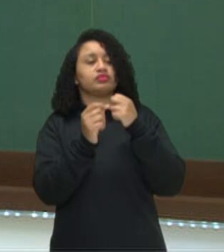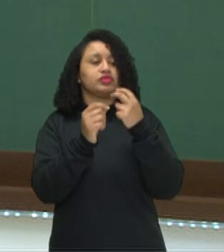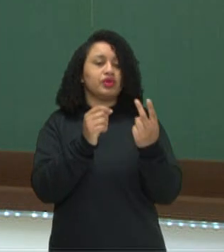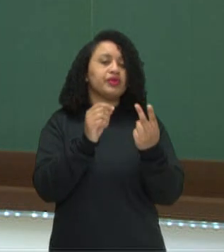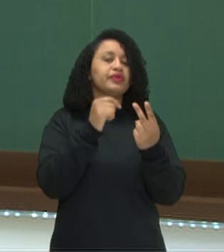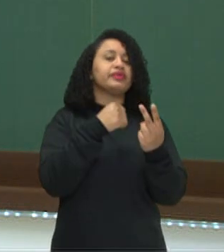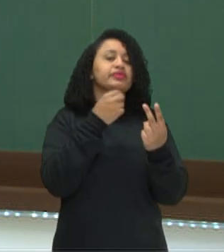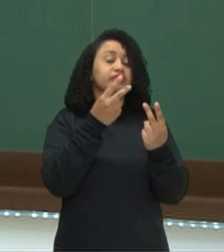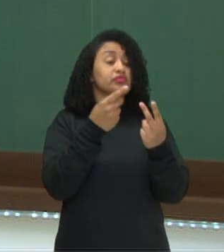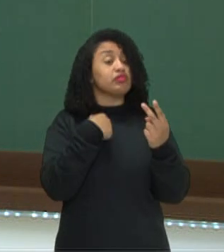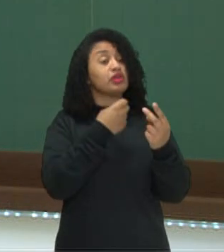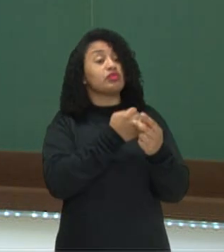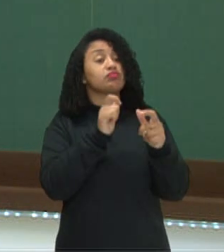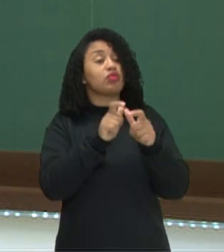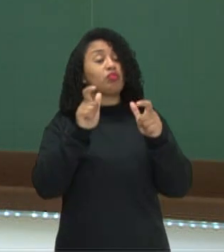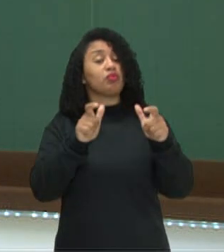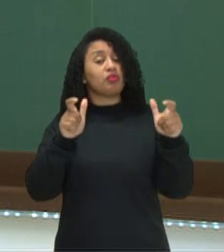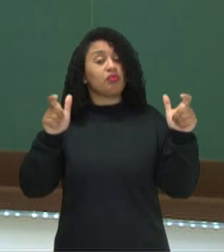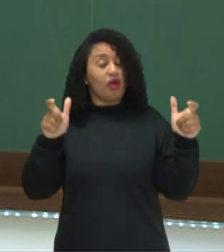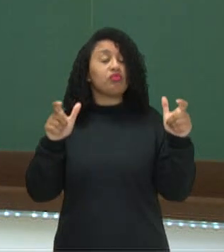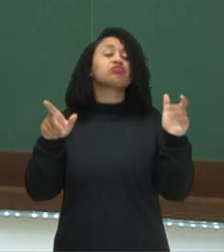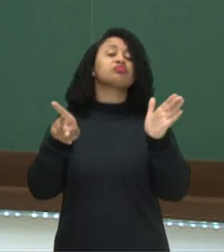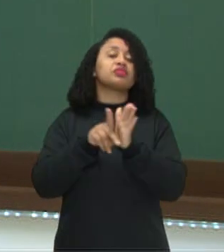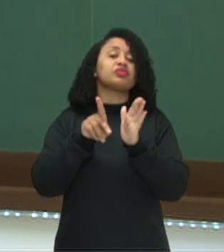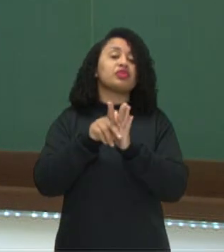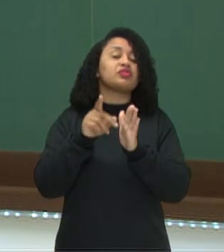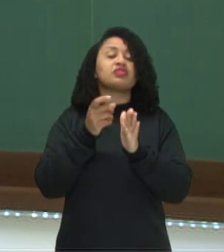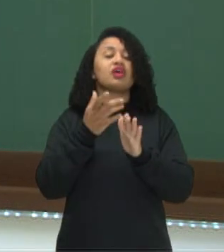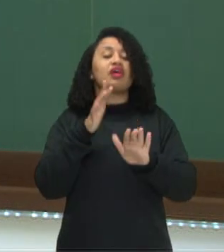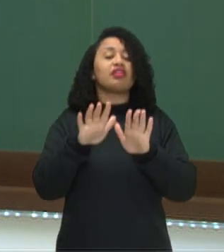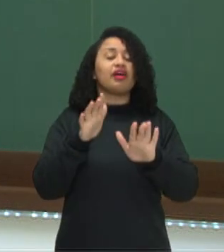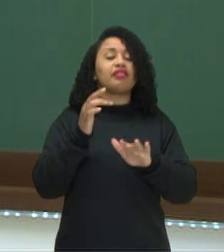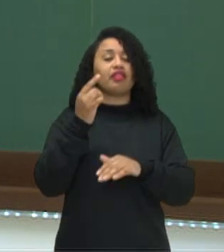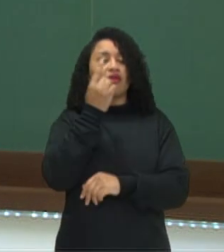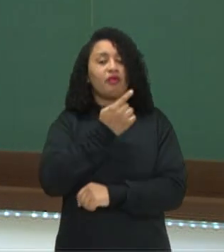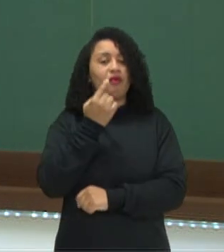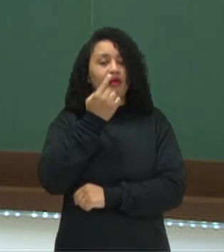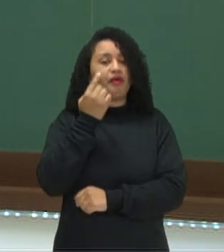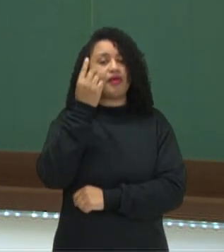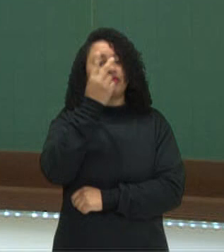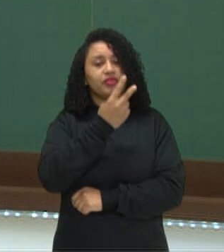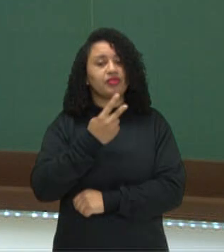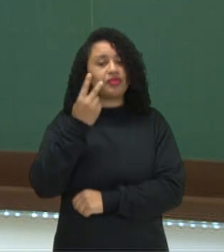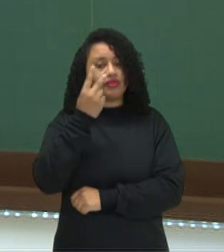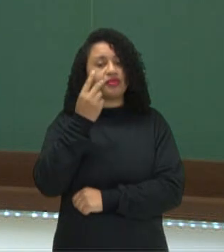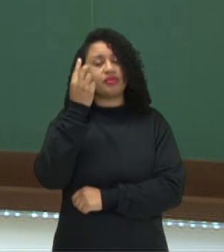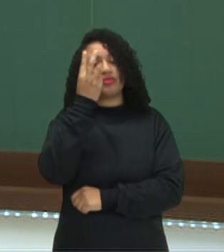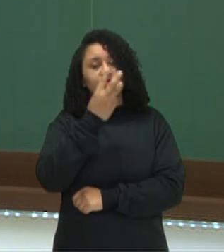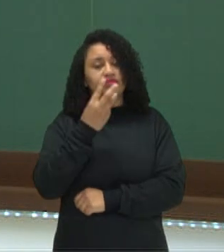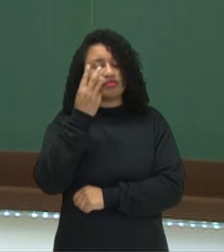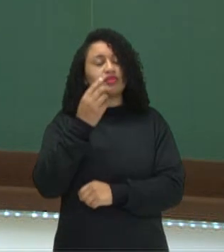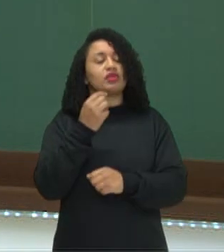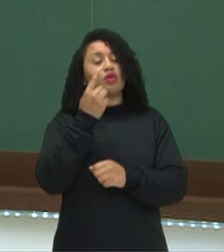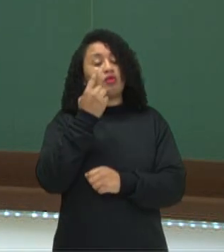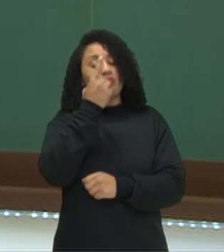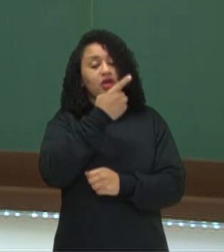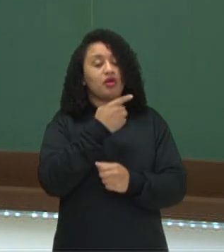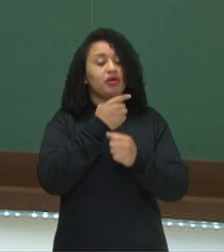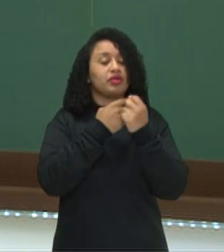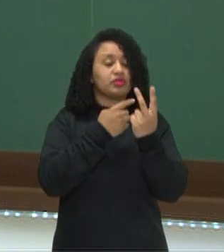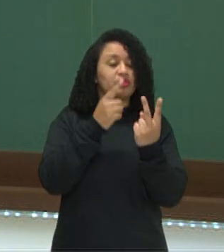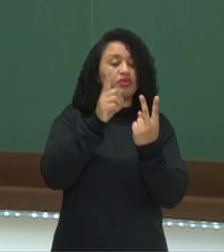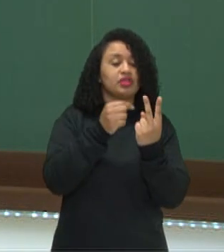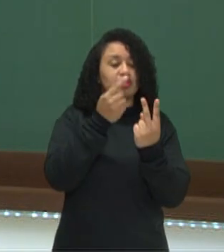foi aumentando, né, em relação à hora. 1 hora, 2 elevado na 1, 2.